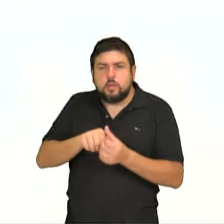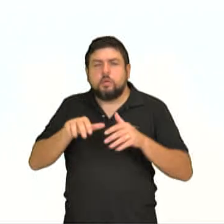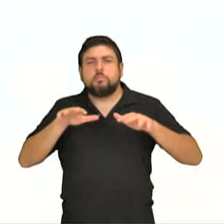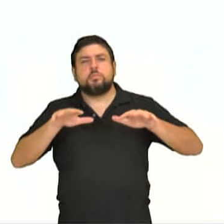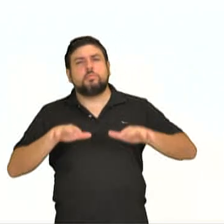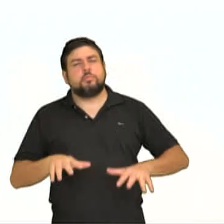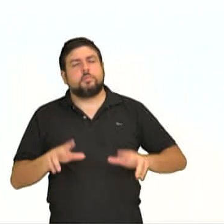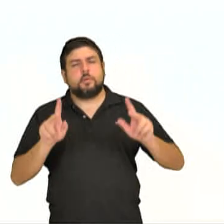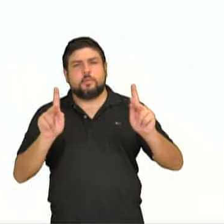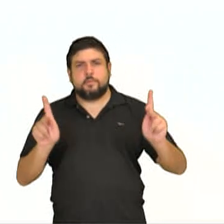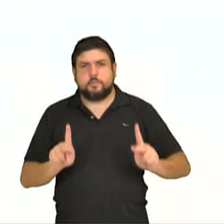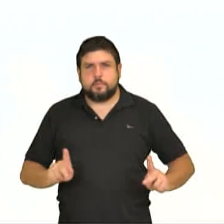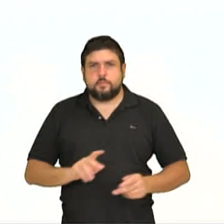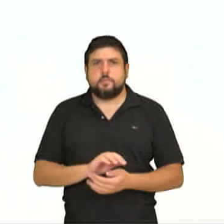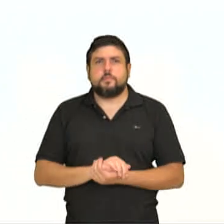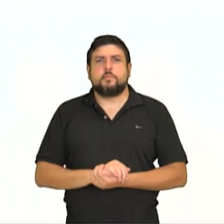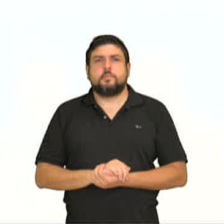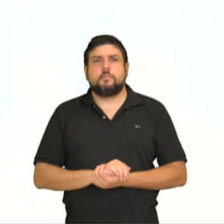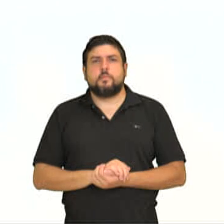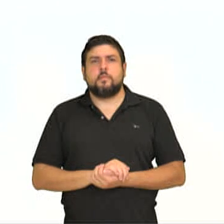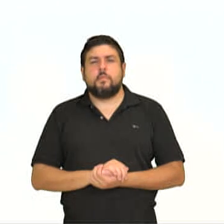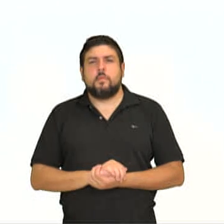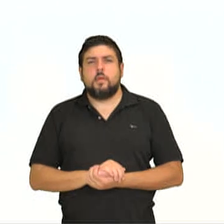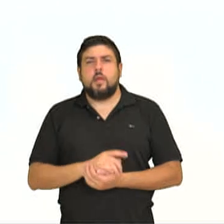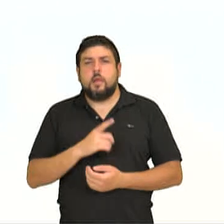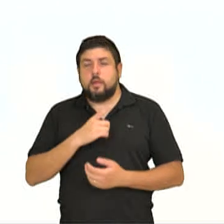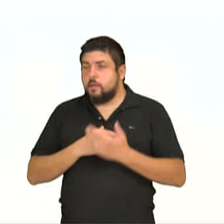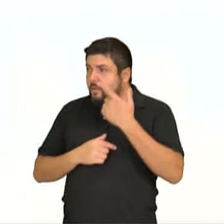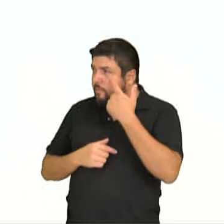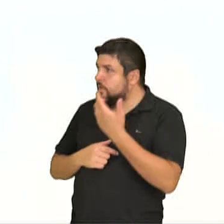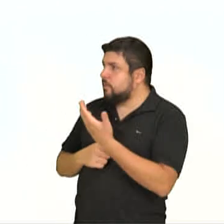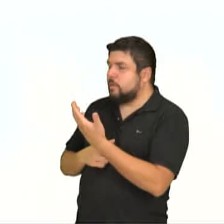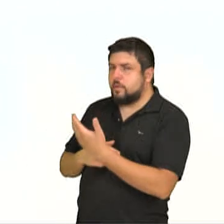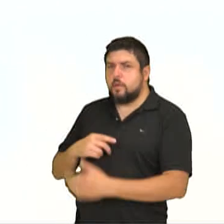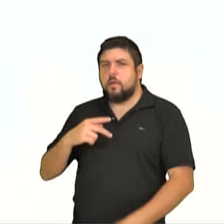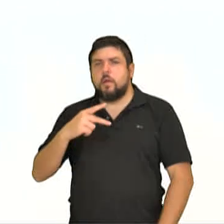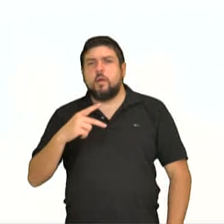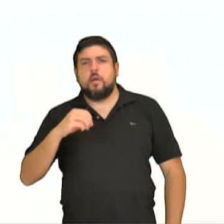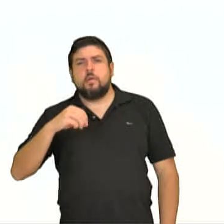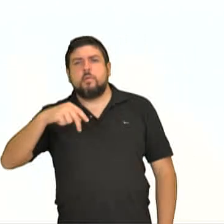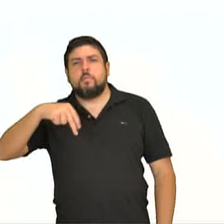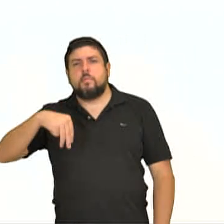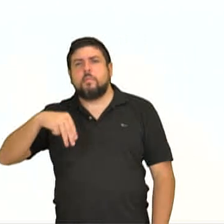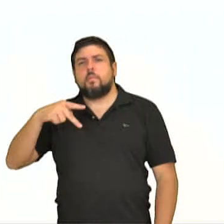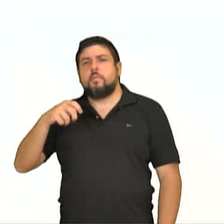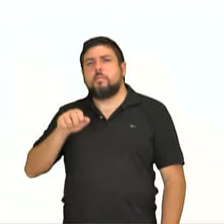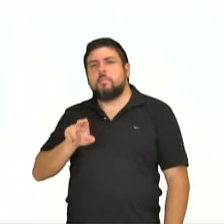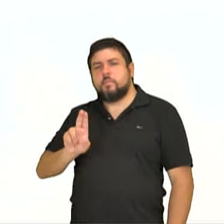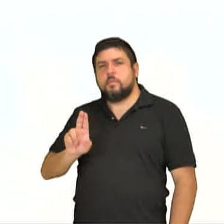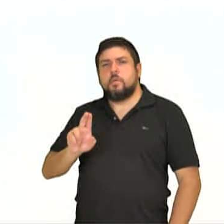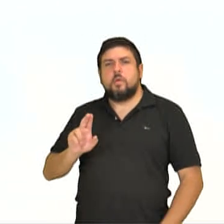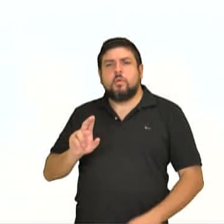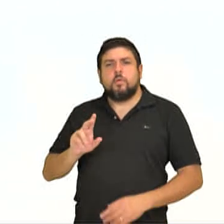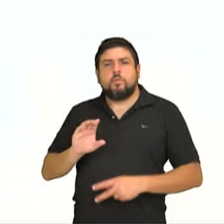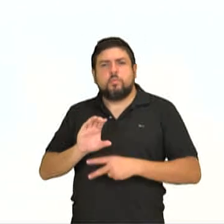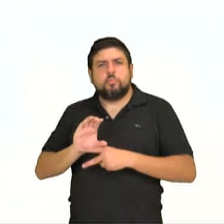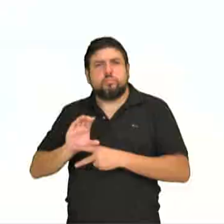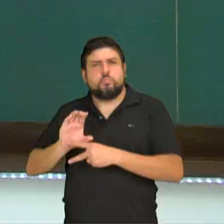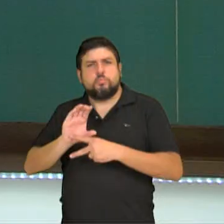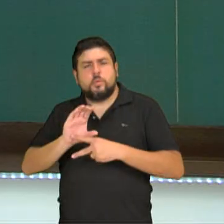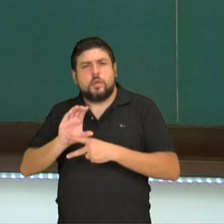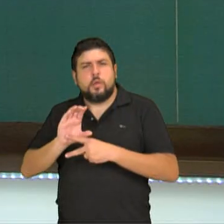né? Aqui a gente tem um busto do Pompeu, que foi um dos cônsules importantes, né, de Roma, já no século